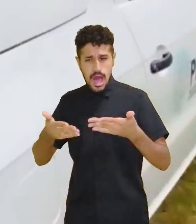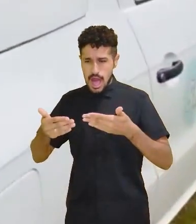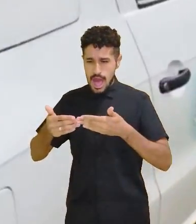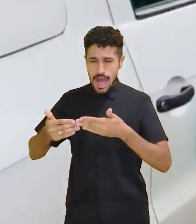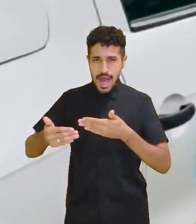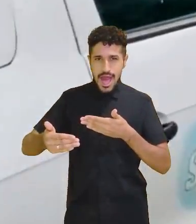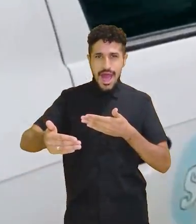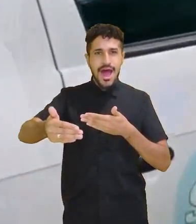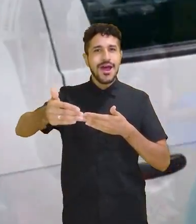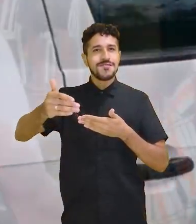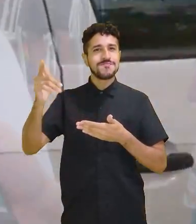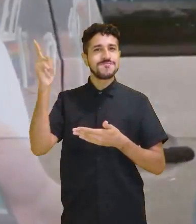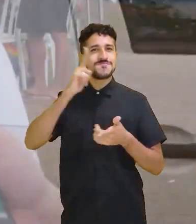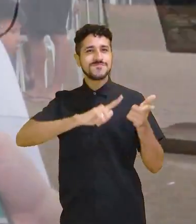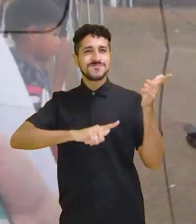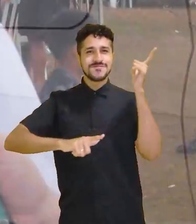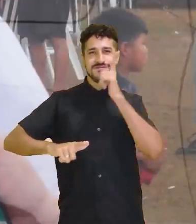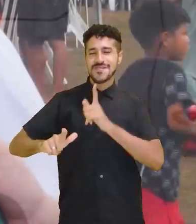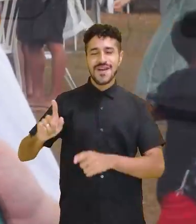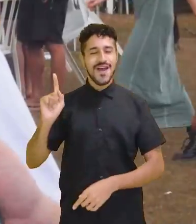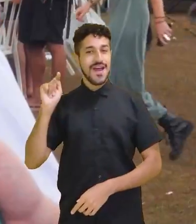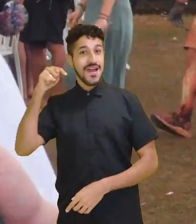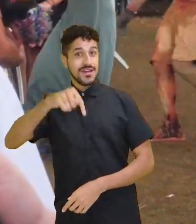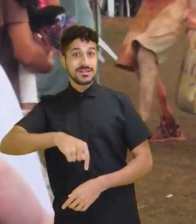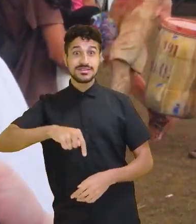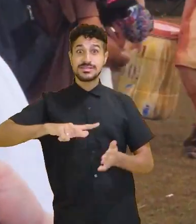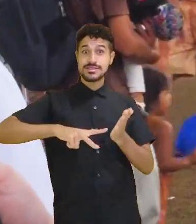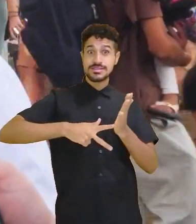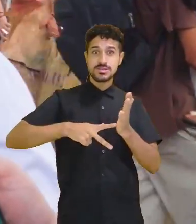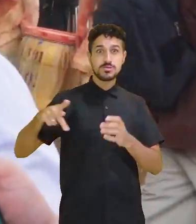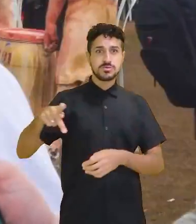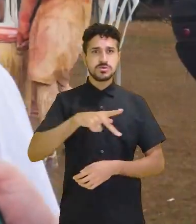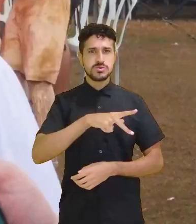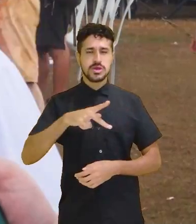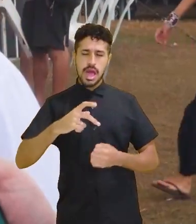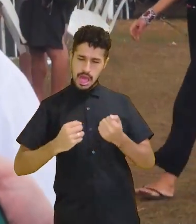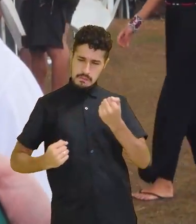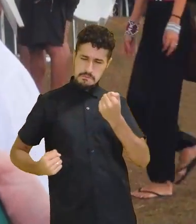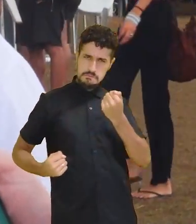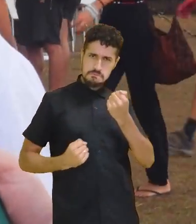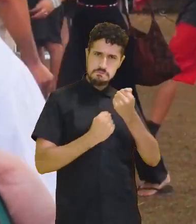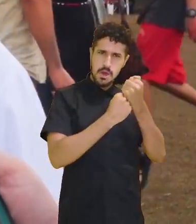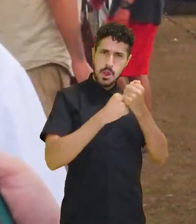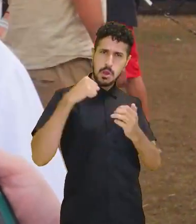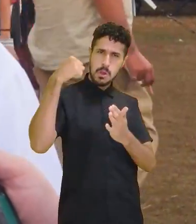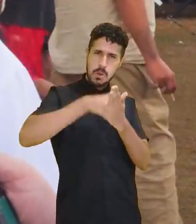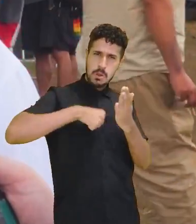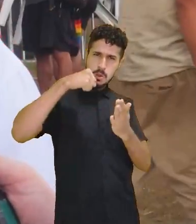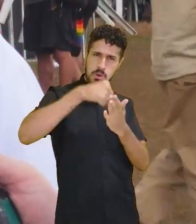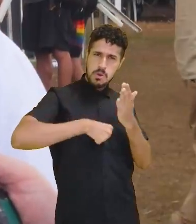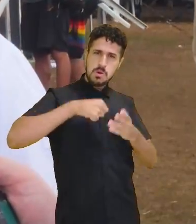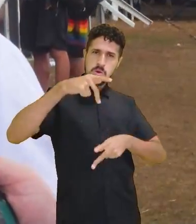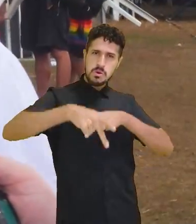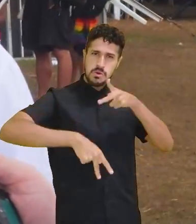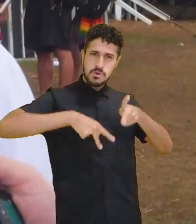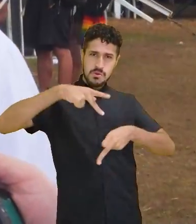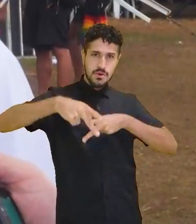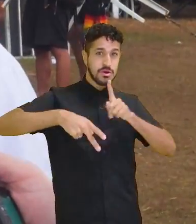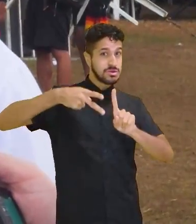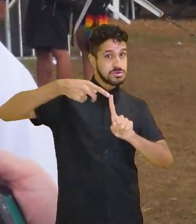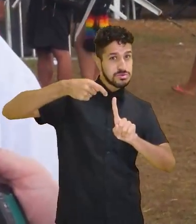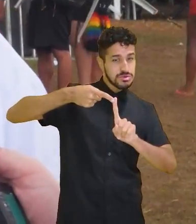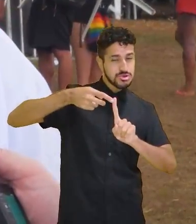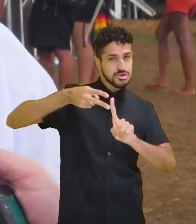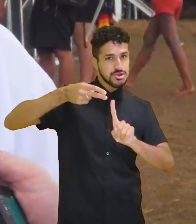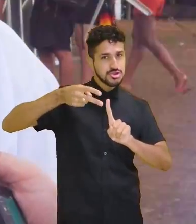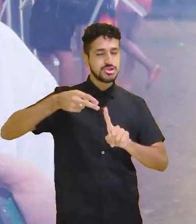foi sempre e agora, está ao vivo aqui, a presença do Simpro apoiando a luta